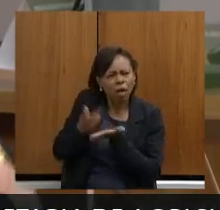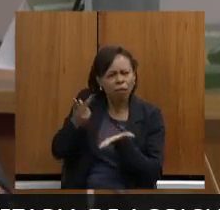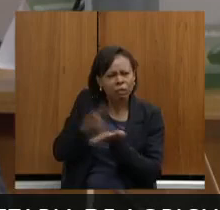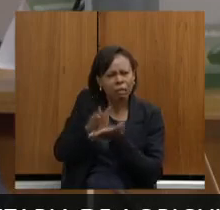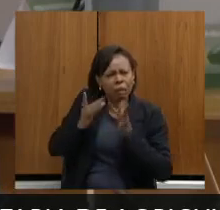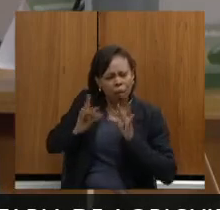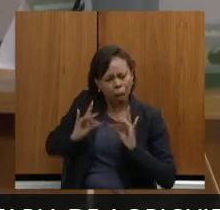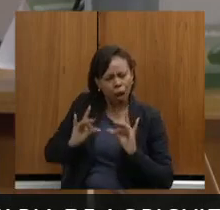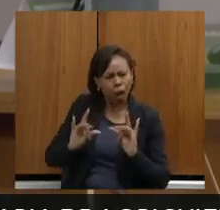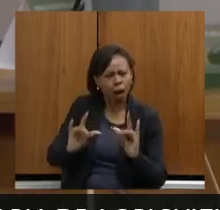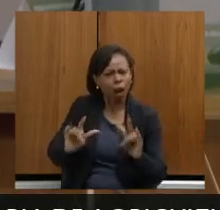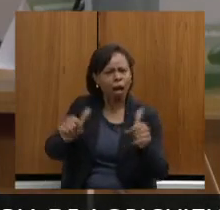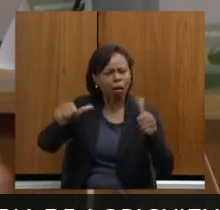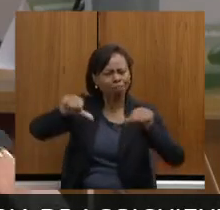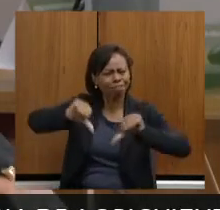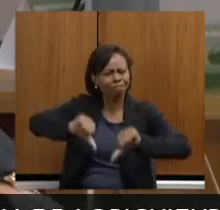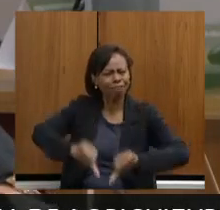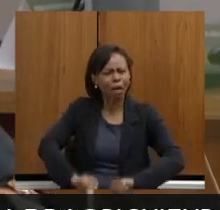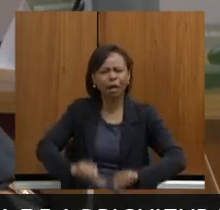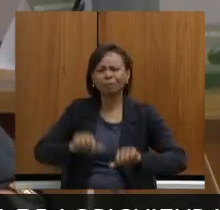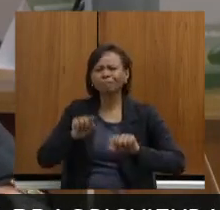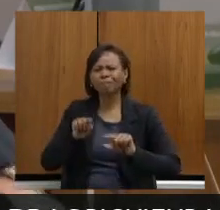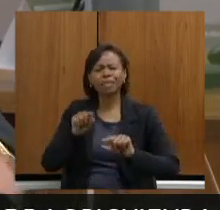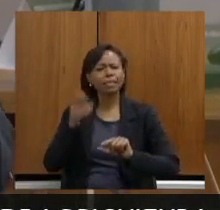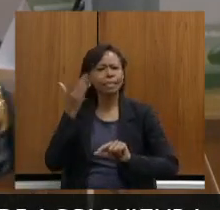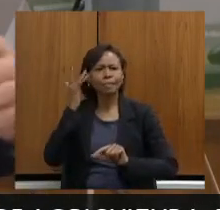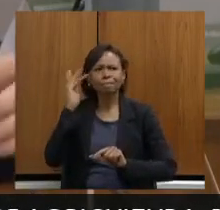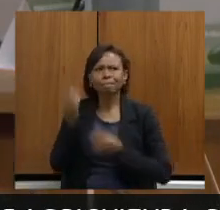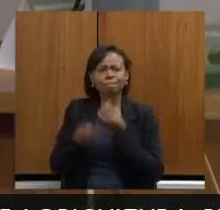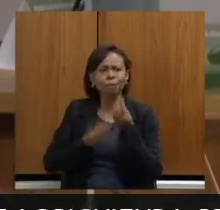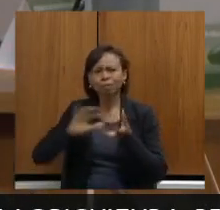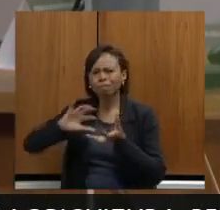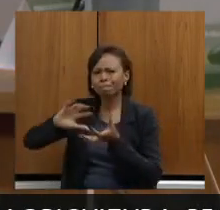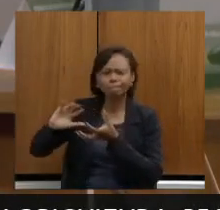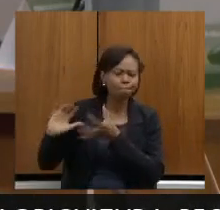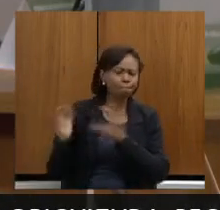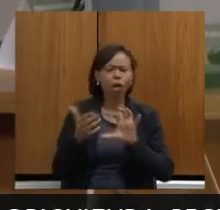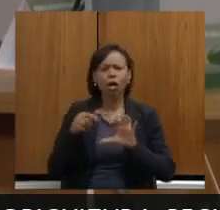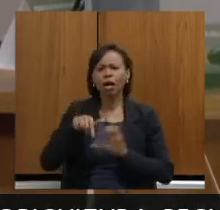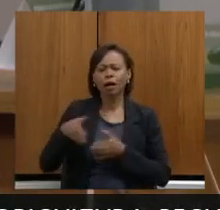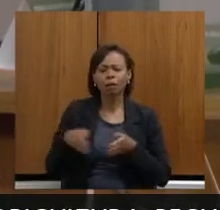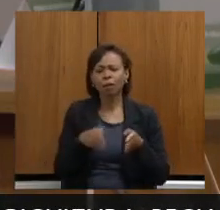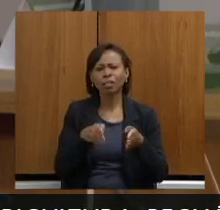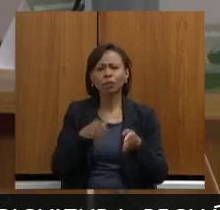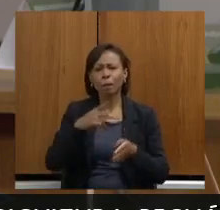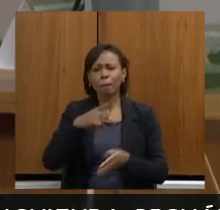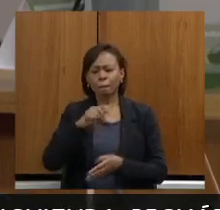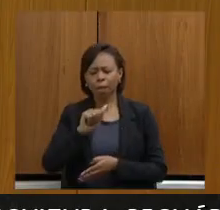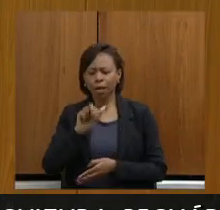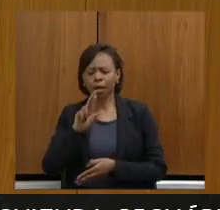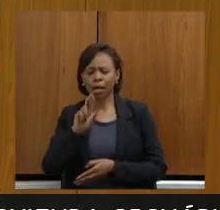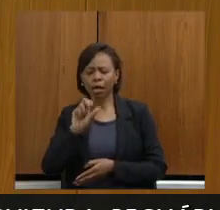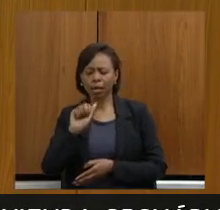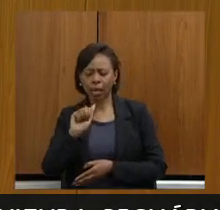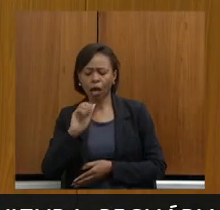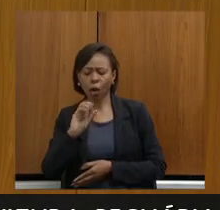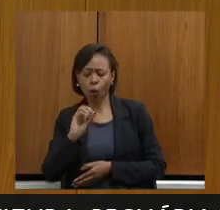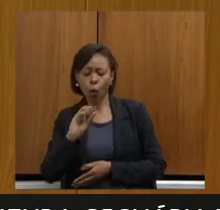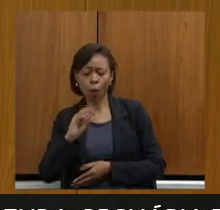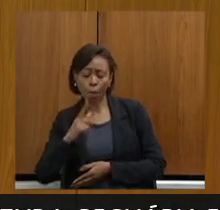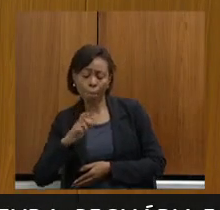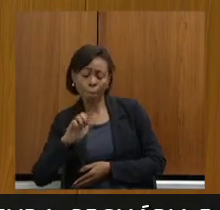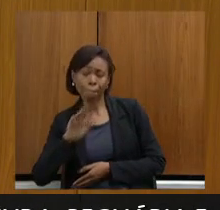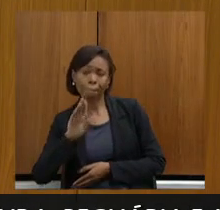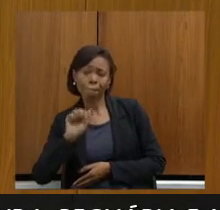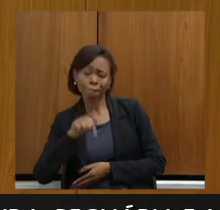e não sabíamos o que como seria a recuperação daquela bacia do Rio Paraopeba e pensávamos ali que